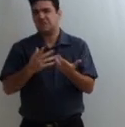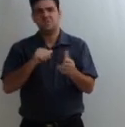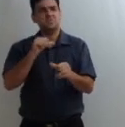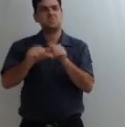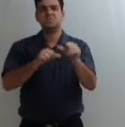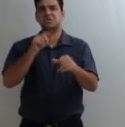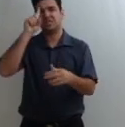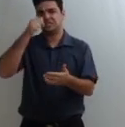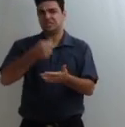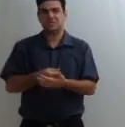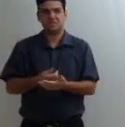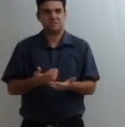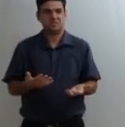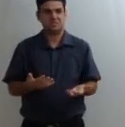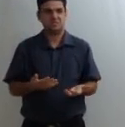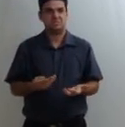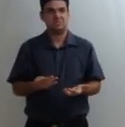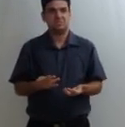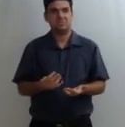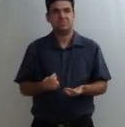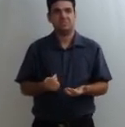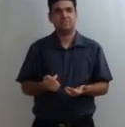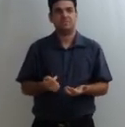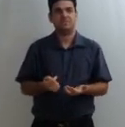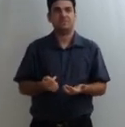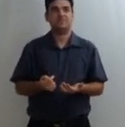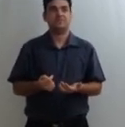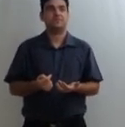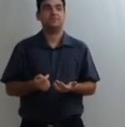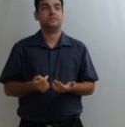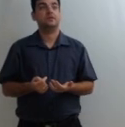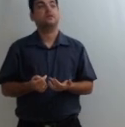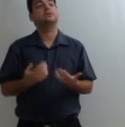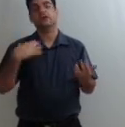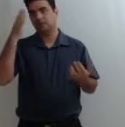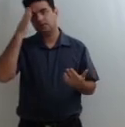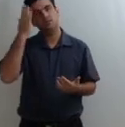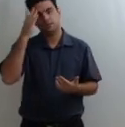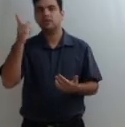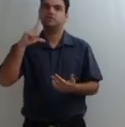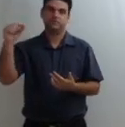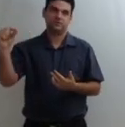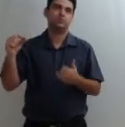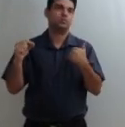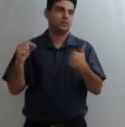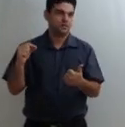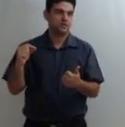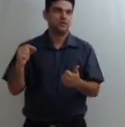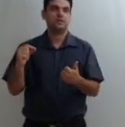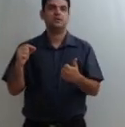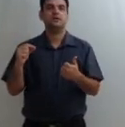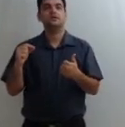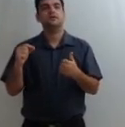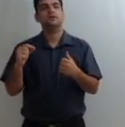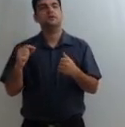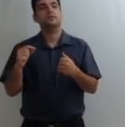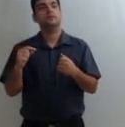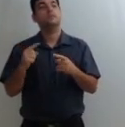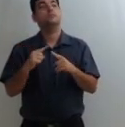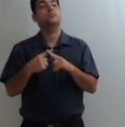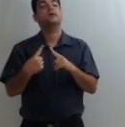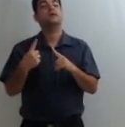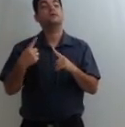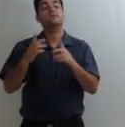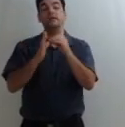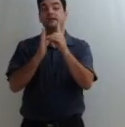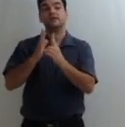aplicação da lei penal. Então, eu peço... Foragido, né? Pois é, mas aí vem aquela discussão, né? Que ele foragiu depois do decreto de prisão, que ele